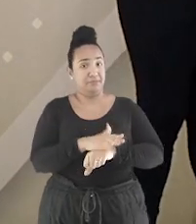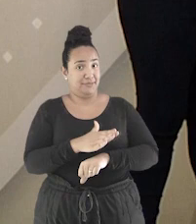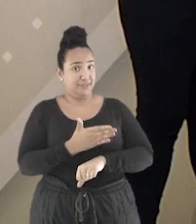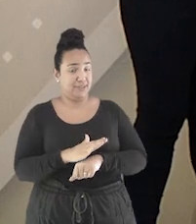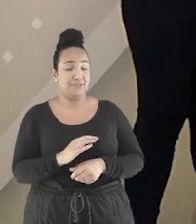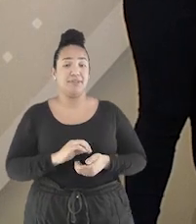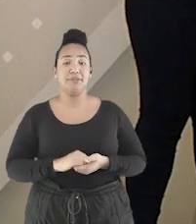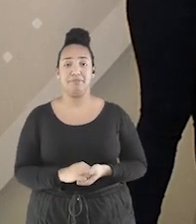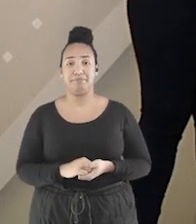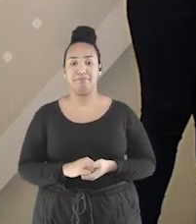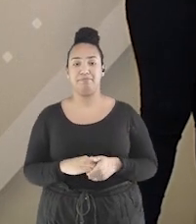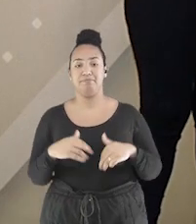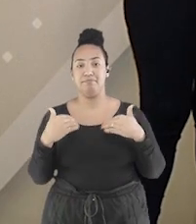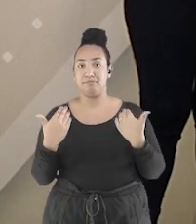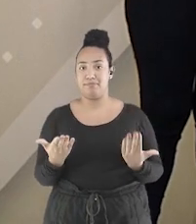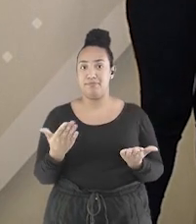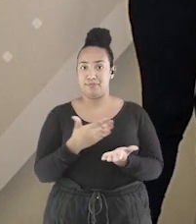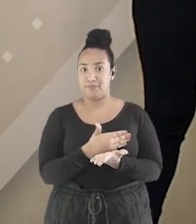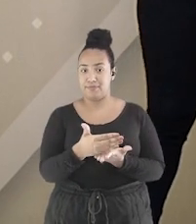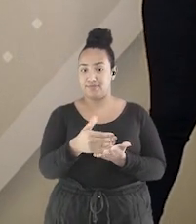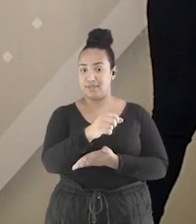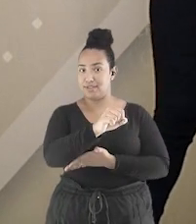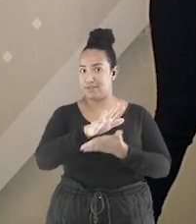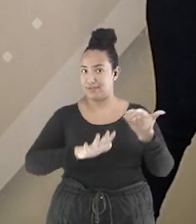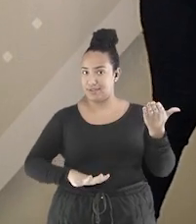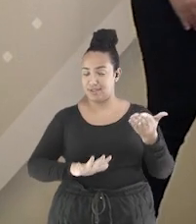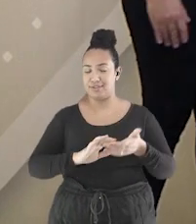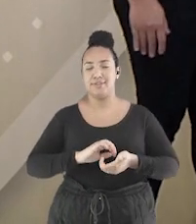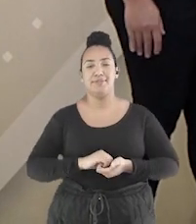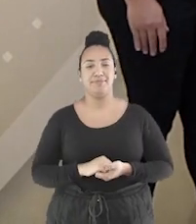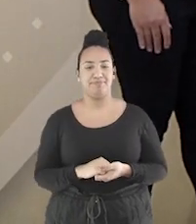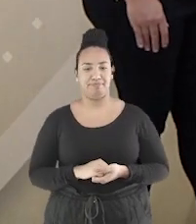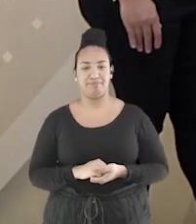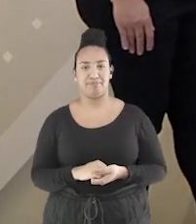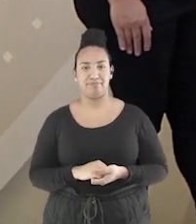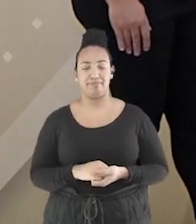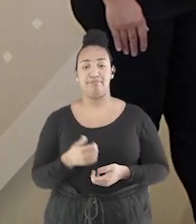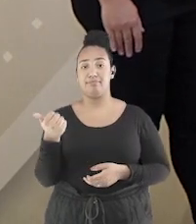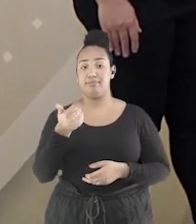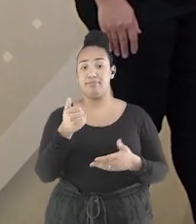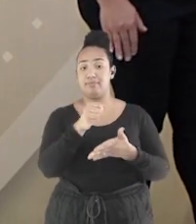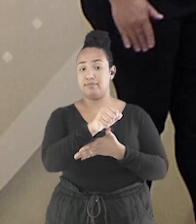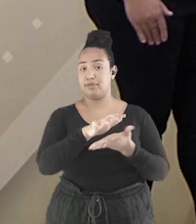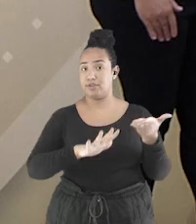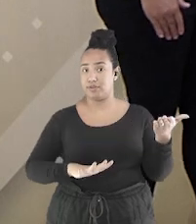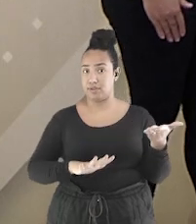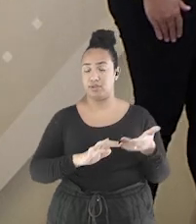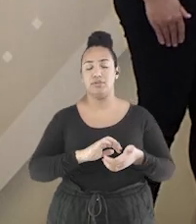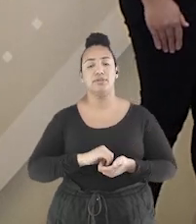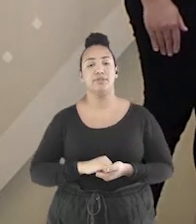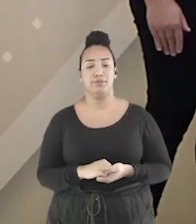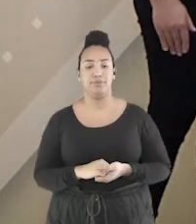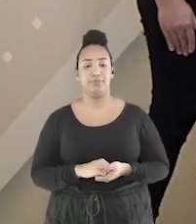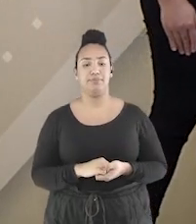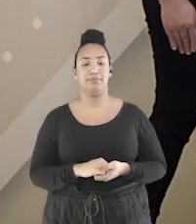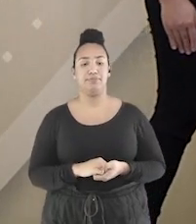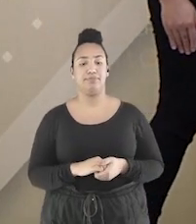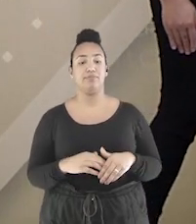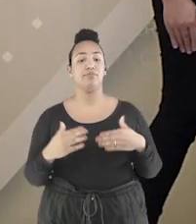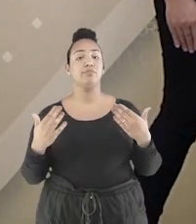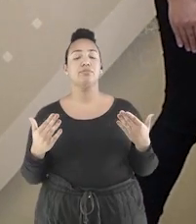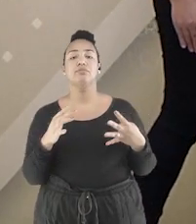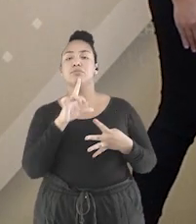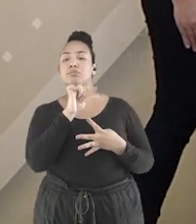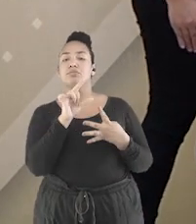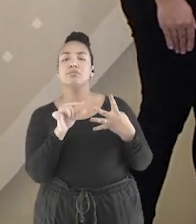nossos conhecimentos? Vamos então para nossas atividades? Questão 1. Qual das